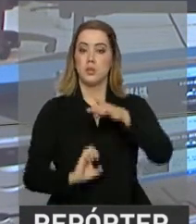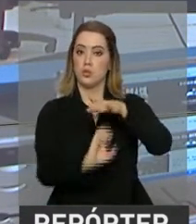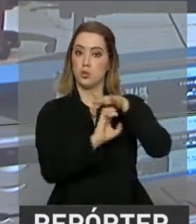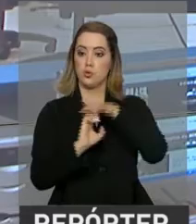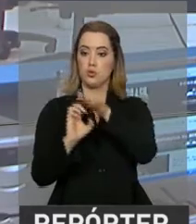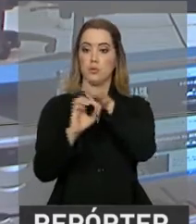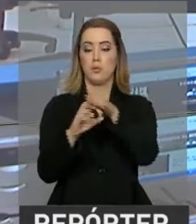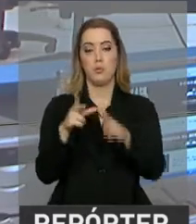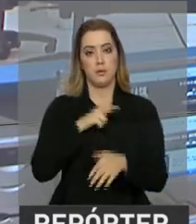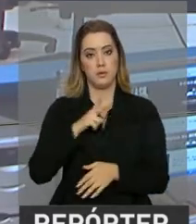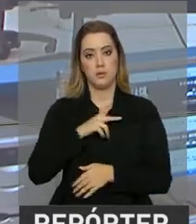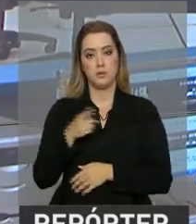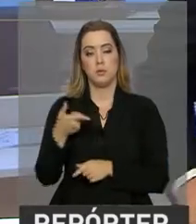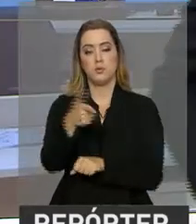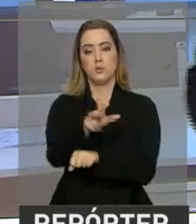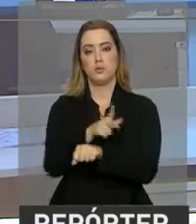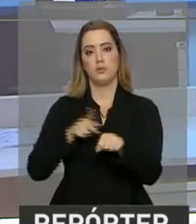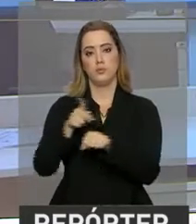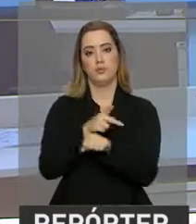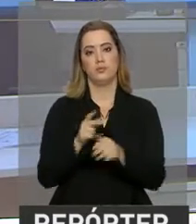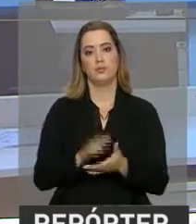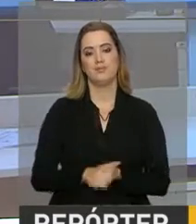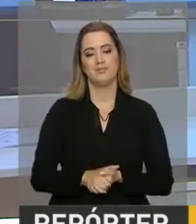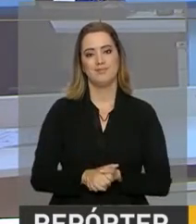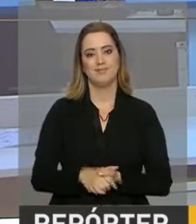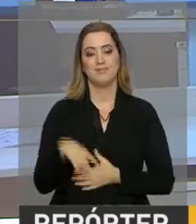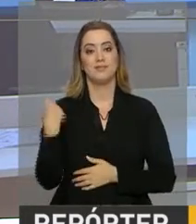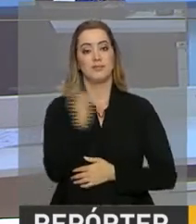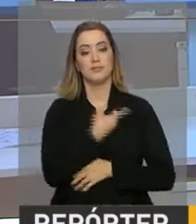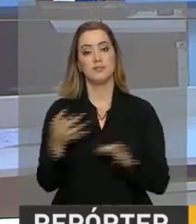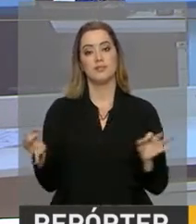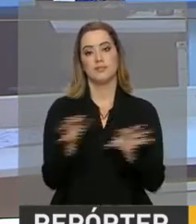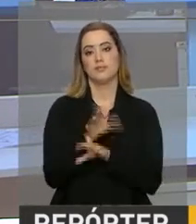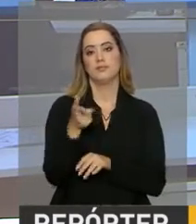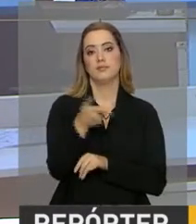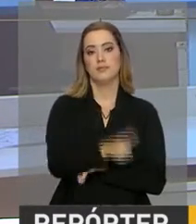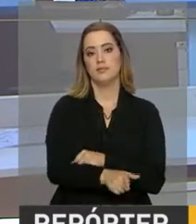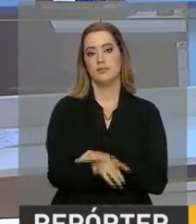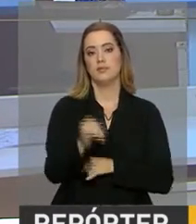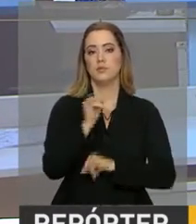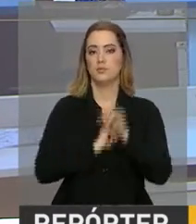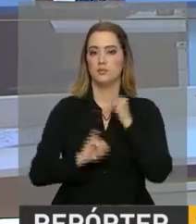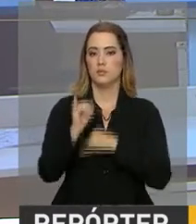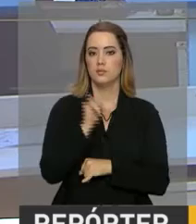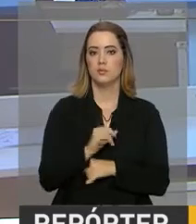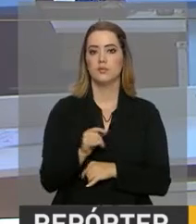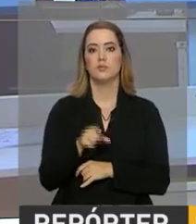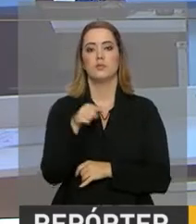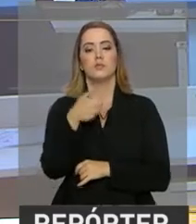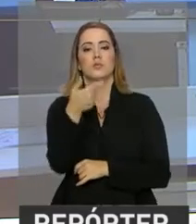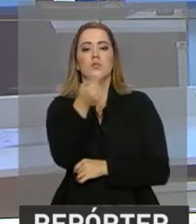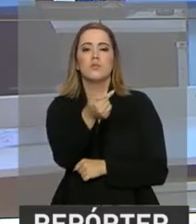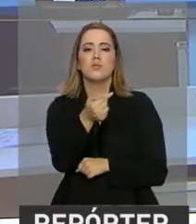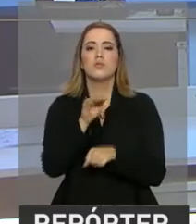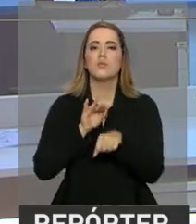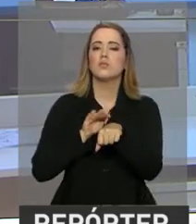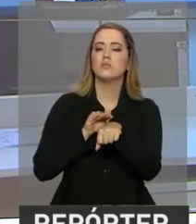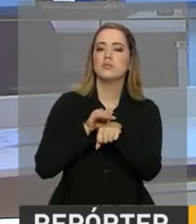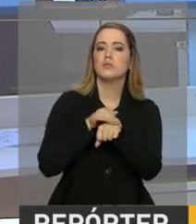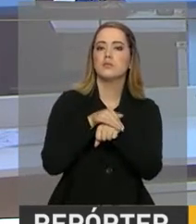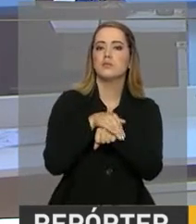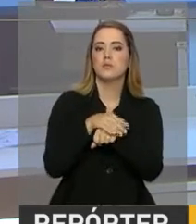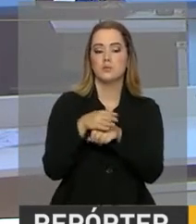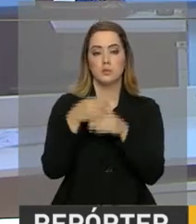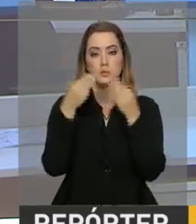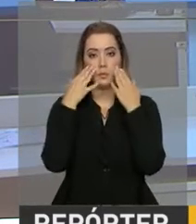investidores estrangeiros nós ficamos por aqui voltamos a qualquer momento com outras informações ou daquela hora na